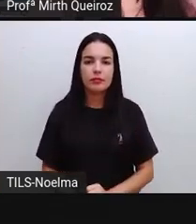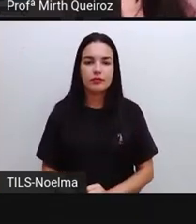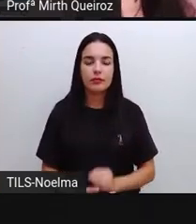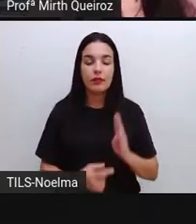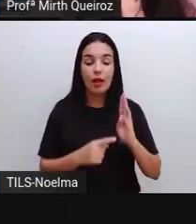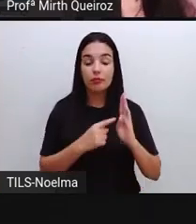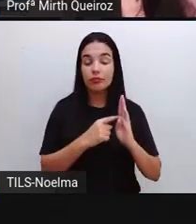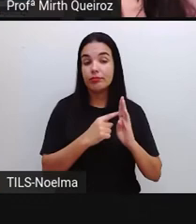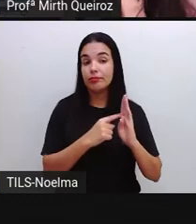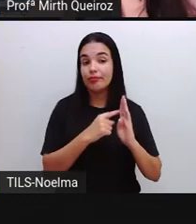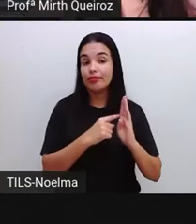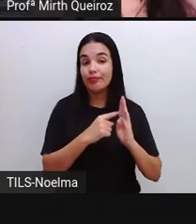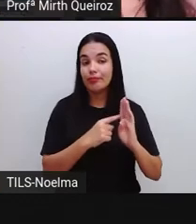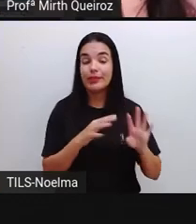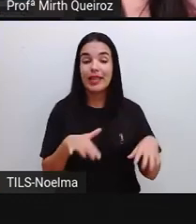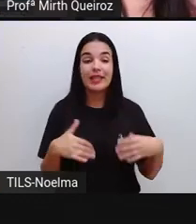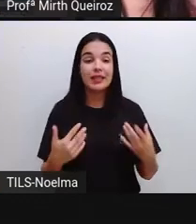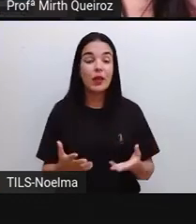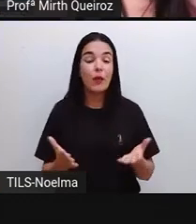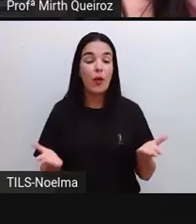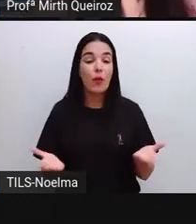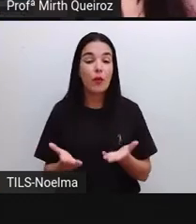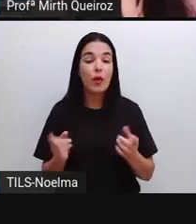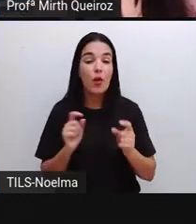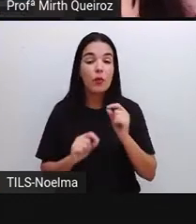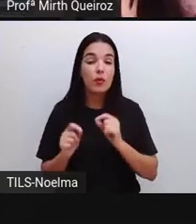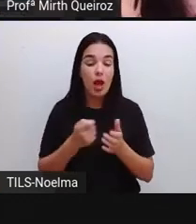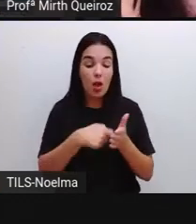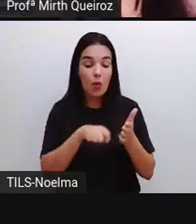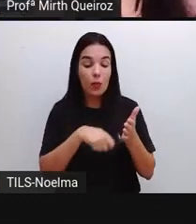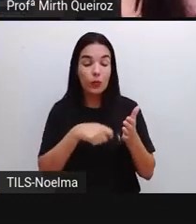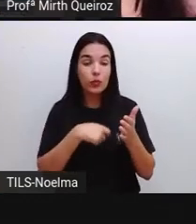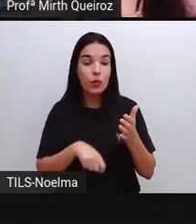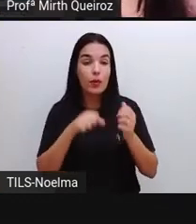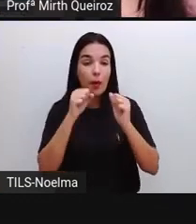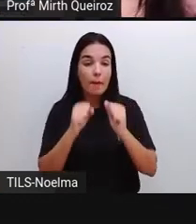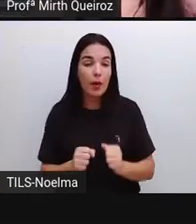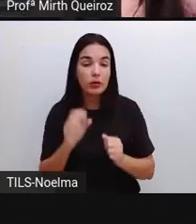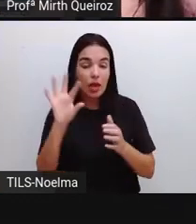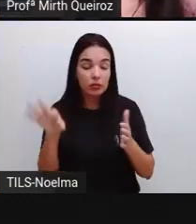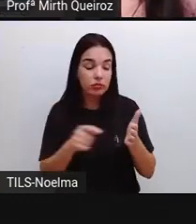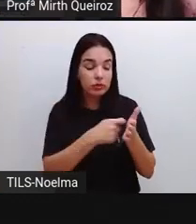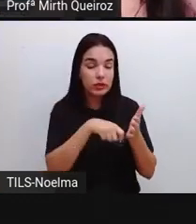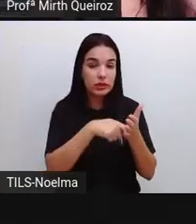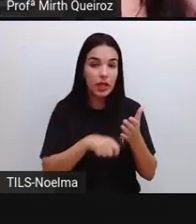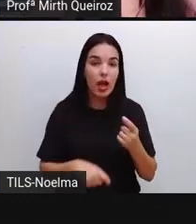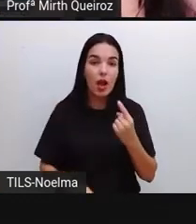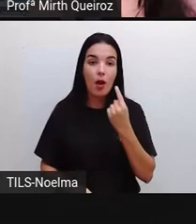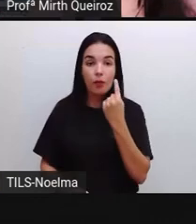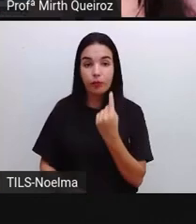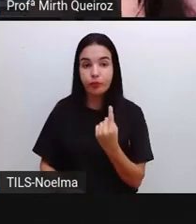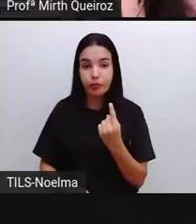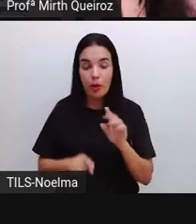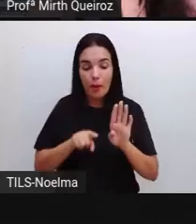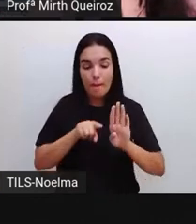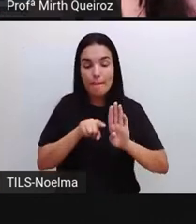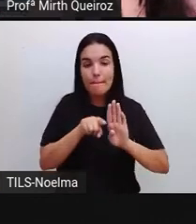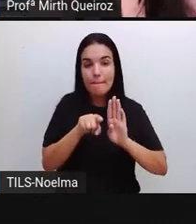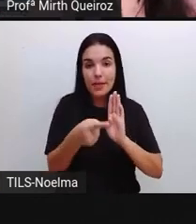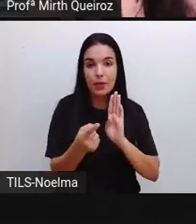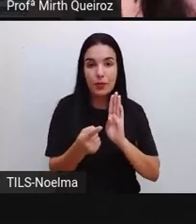que número poderia ser escrito com esse material aqui então uma unidade de milhar